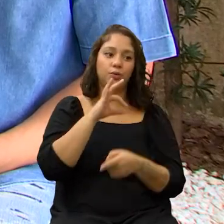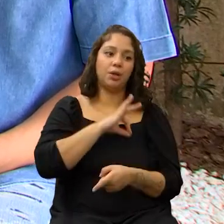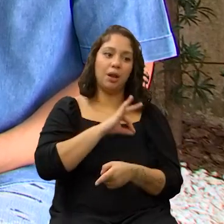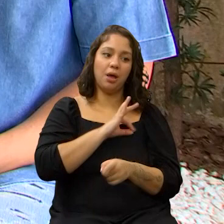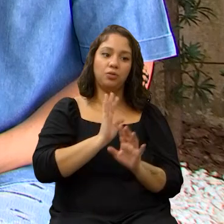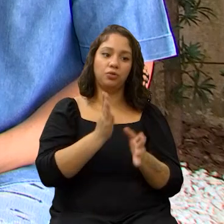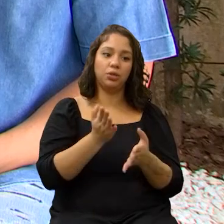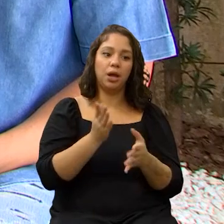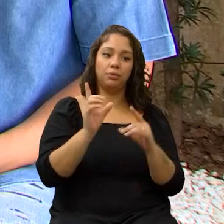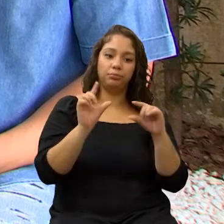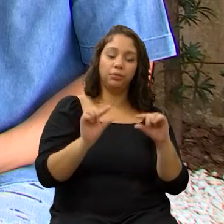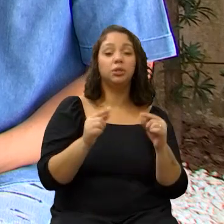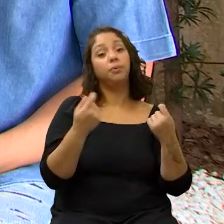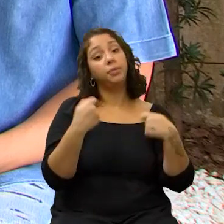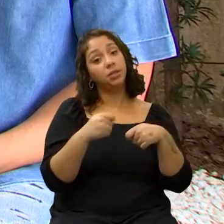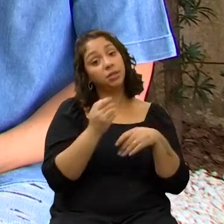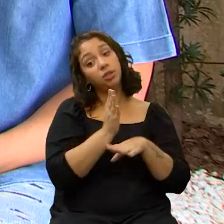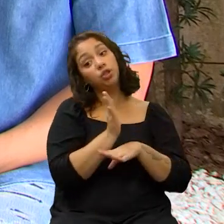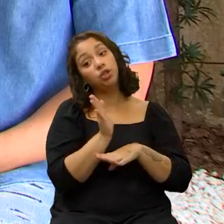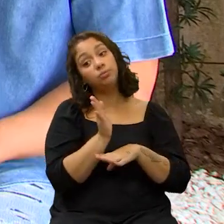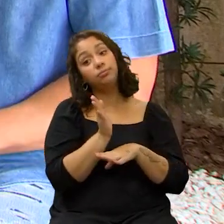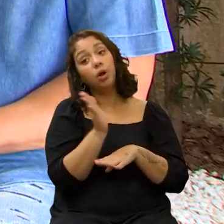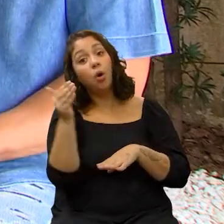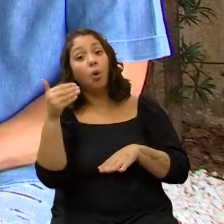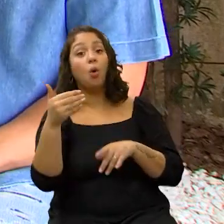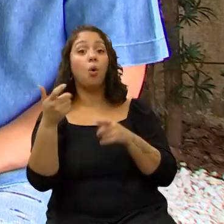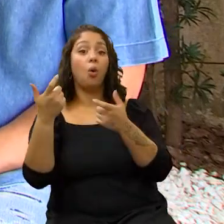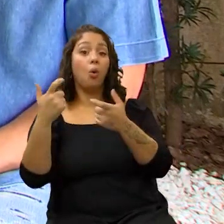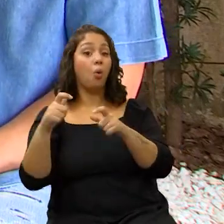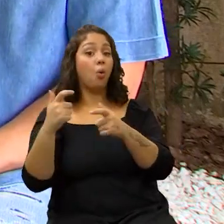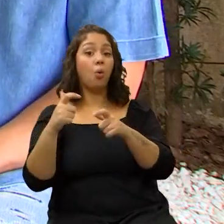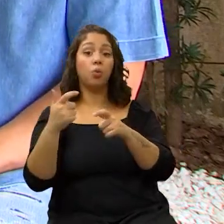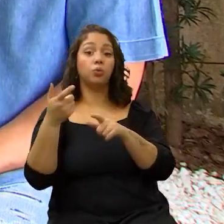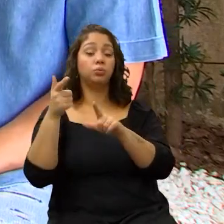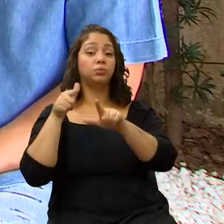que eu ganho. Então você vai ter que arrumar uma outra fonte de renda.